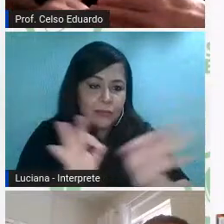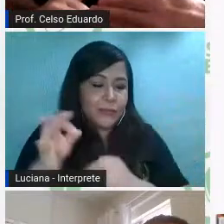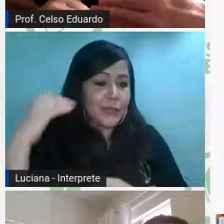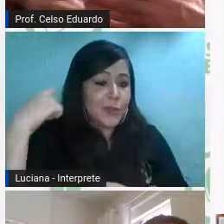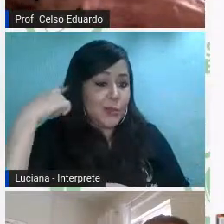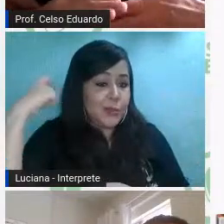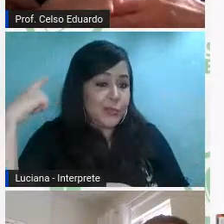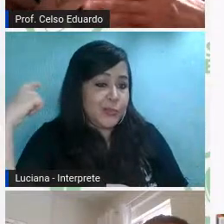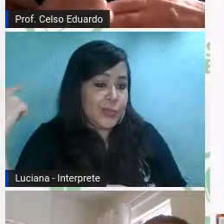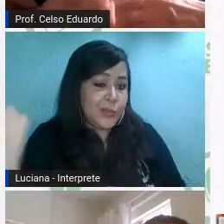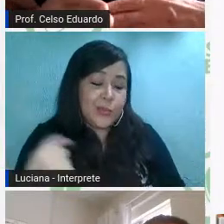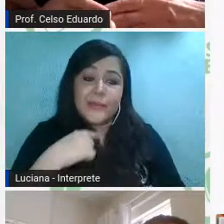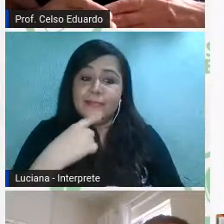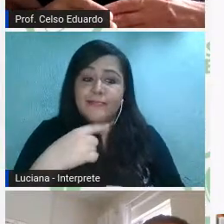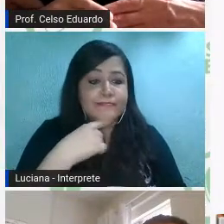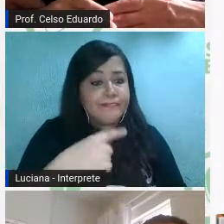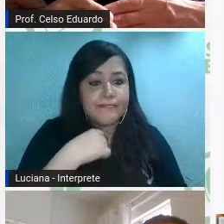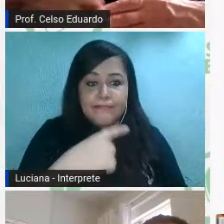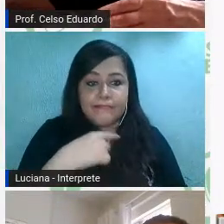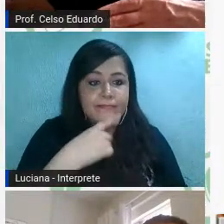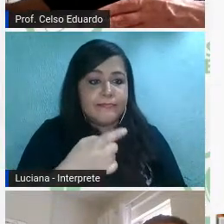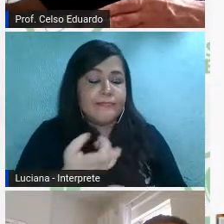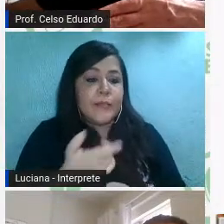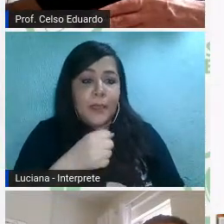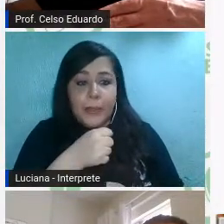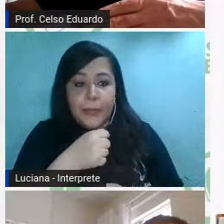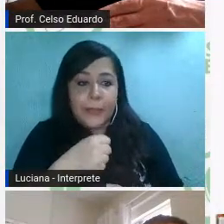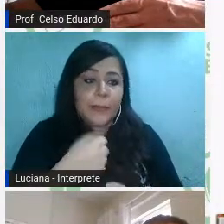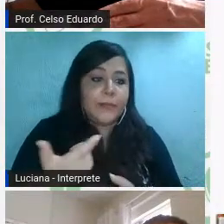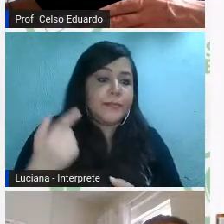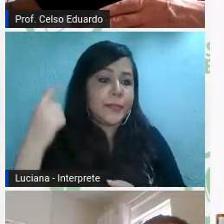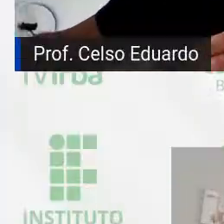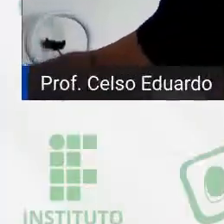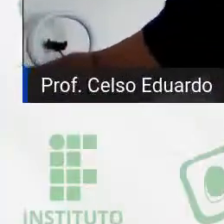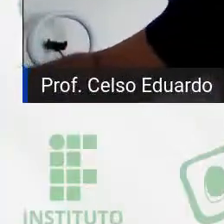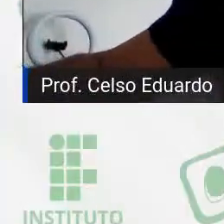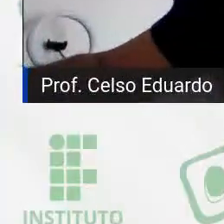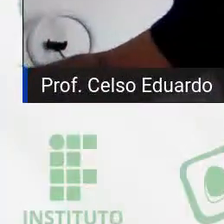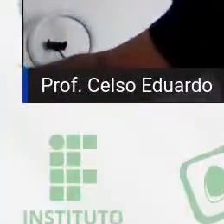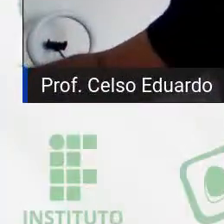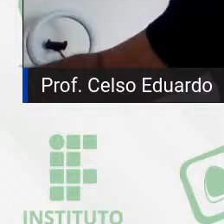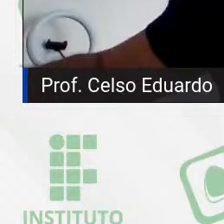sendo posto a partir do áudio do meu computador. Peço desculpas, tá bom, pessoal?